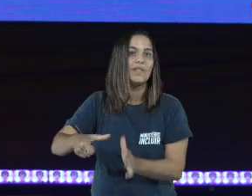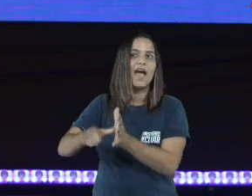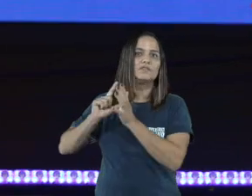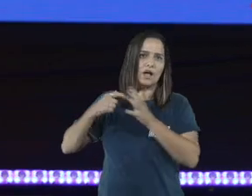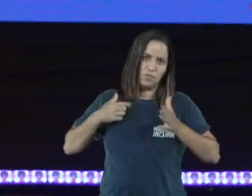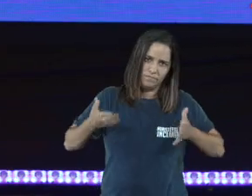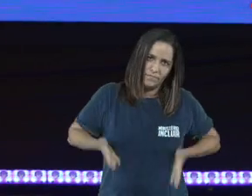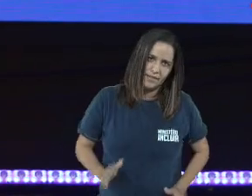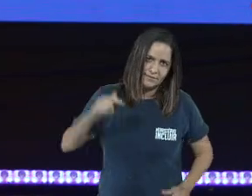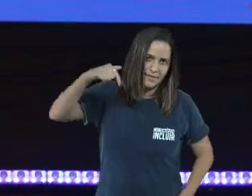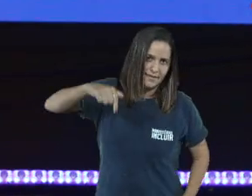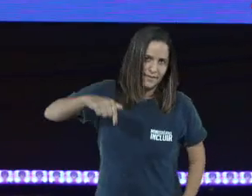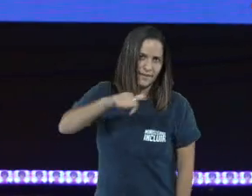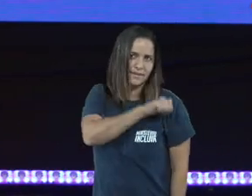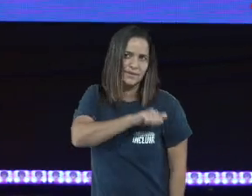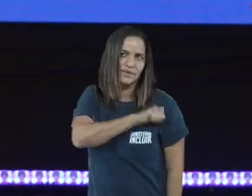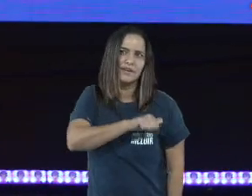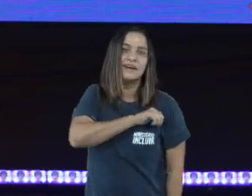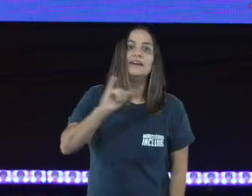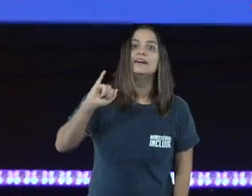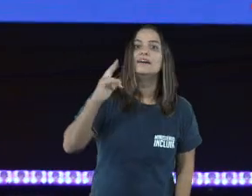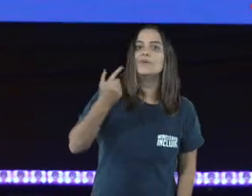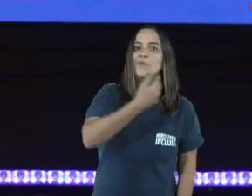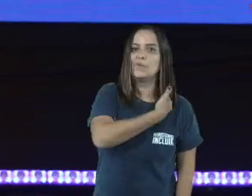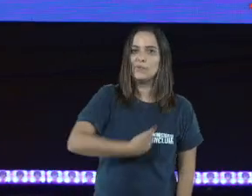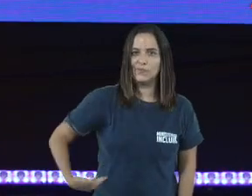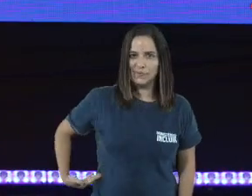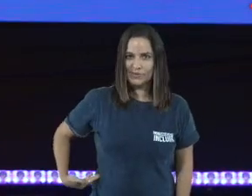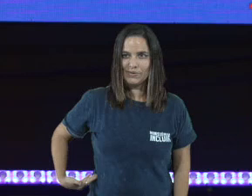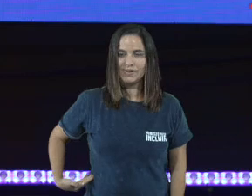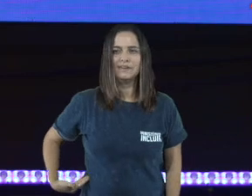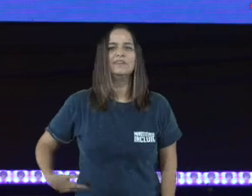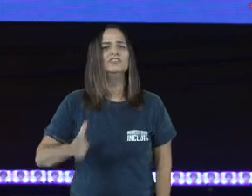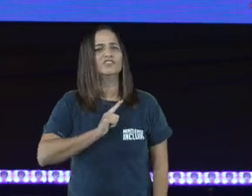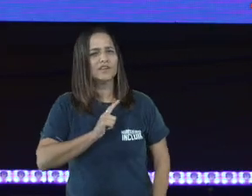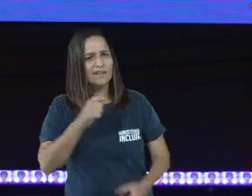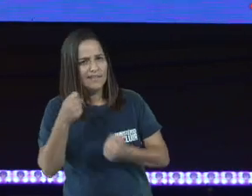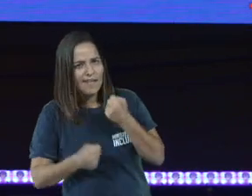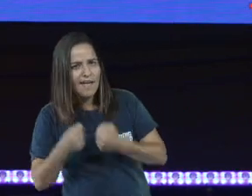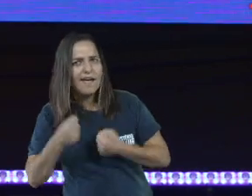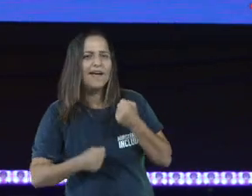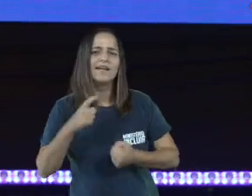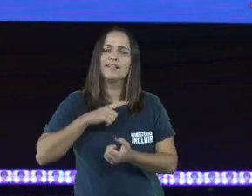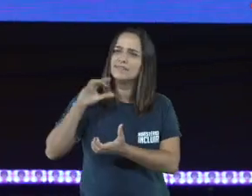e eu tava lá com a visualizado apartamento próprio carro zero e minha mulher carro zero tá tudo bem tudo fluindo